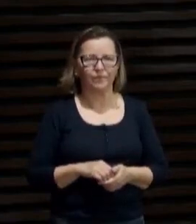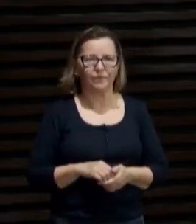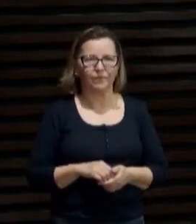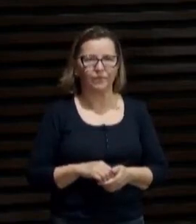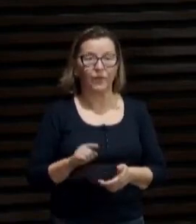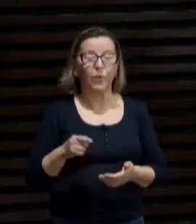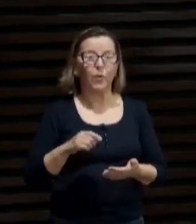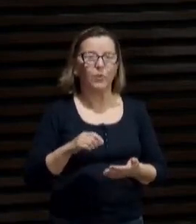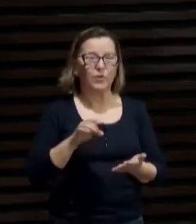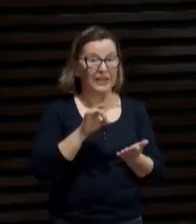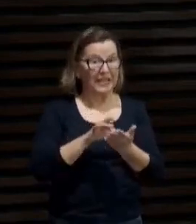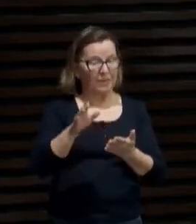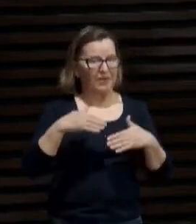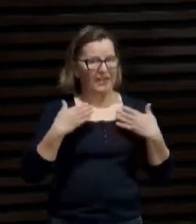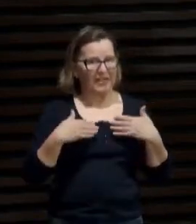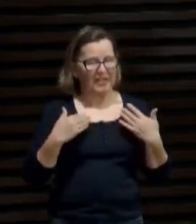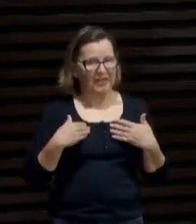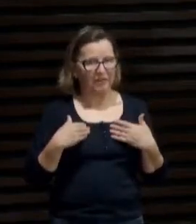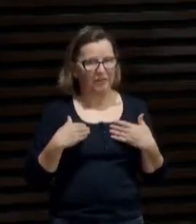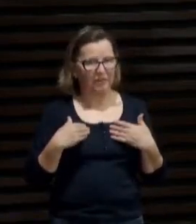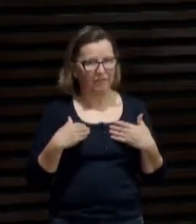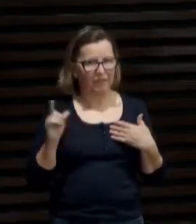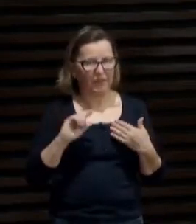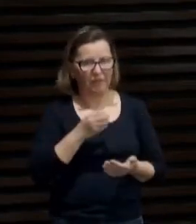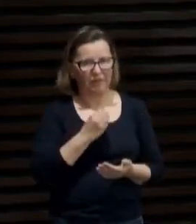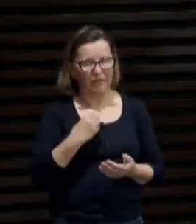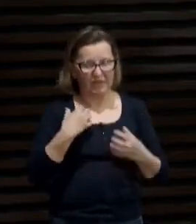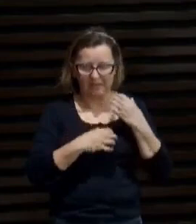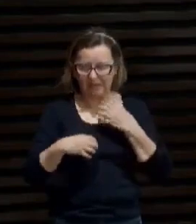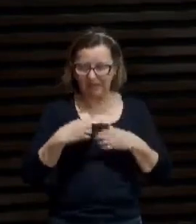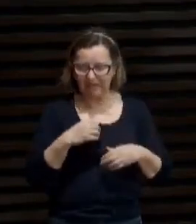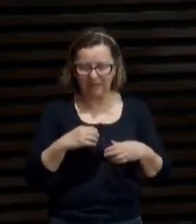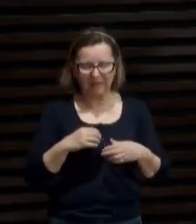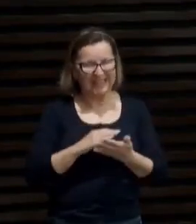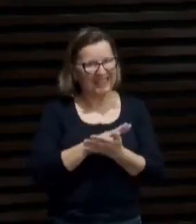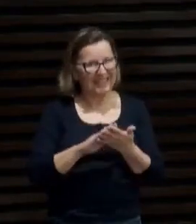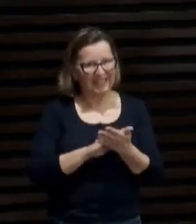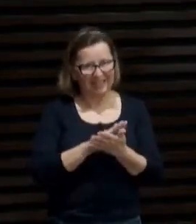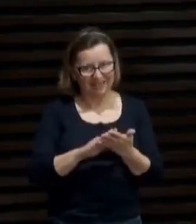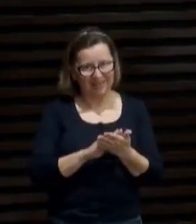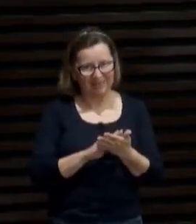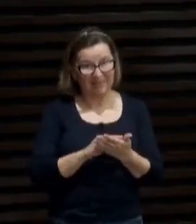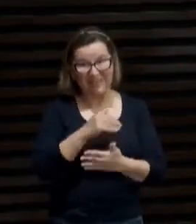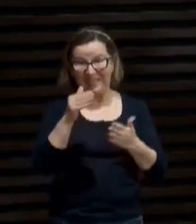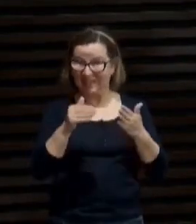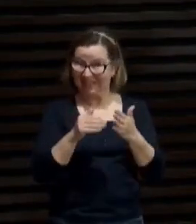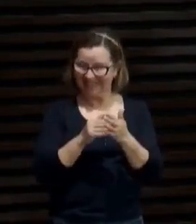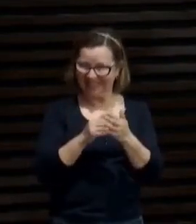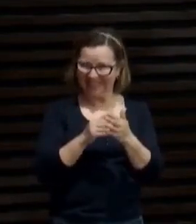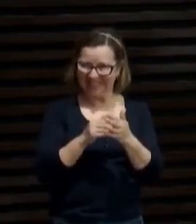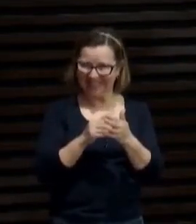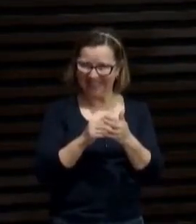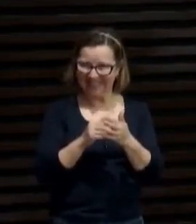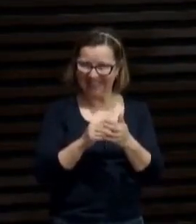Diz assim: não andeis ansiosos de coisa alguma. Em tudo, porém,